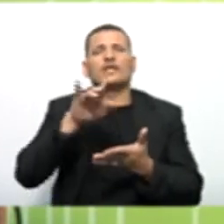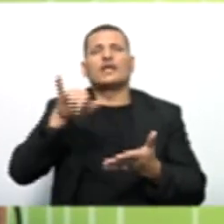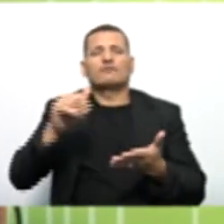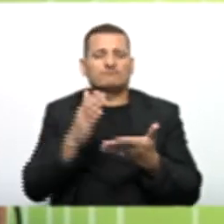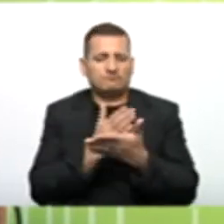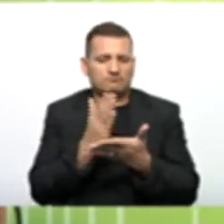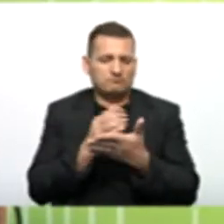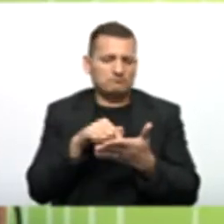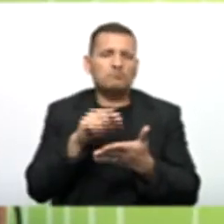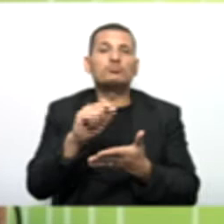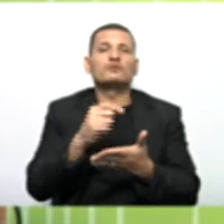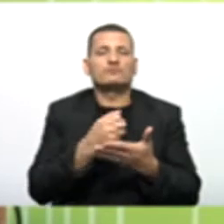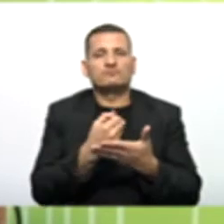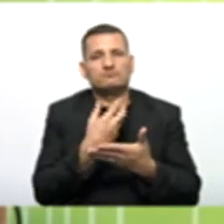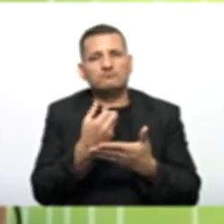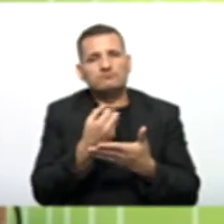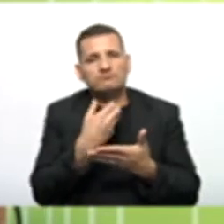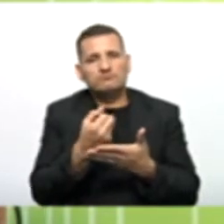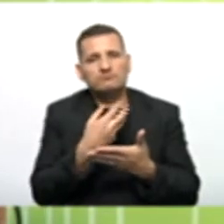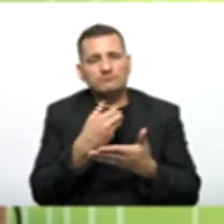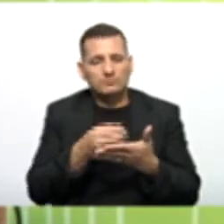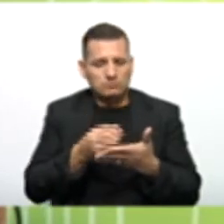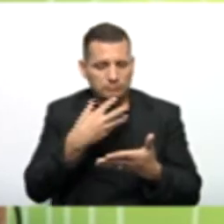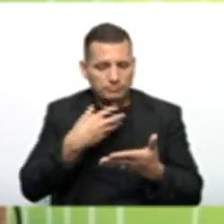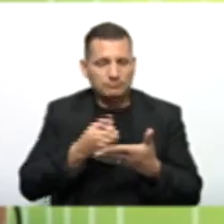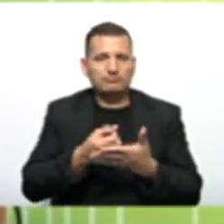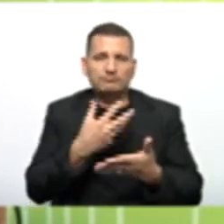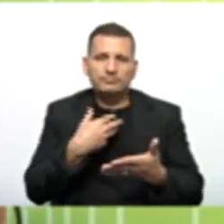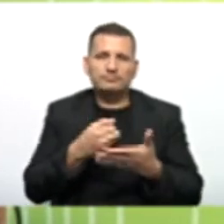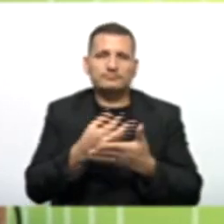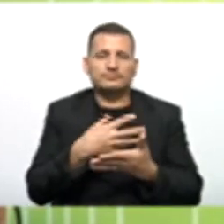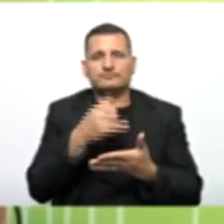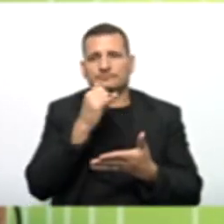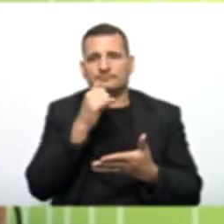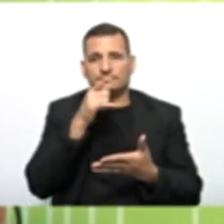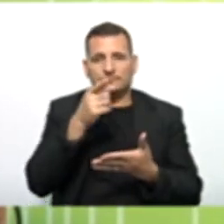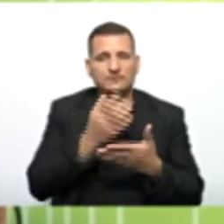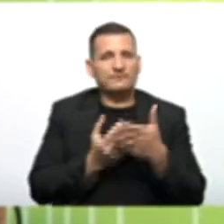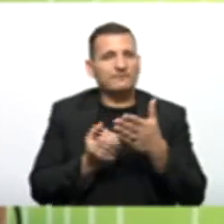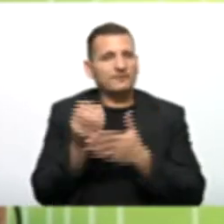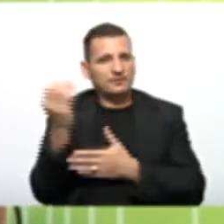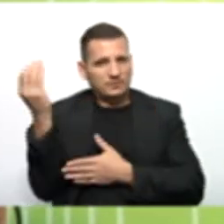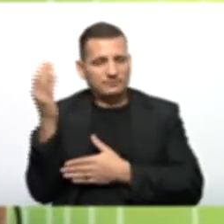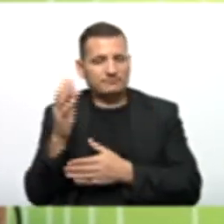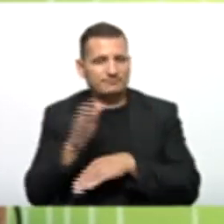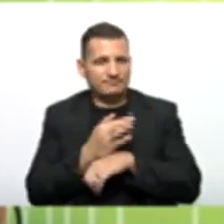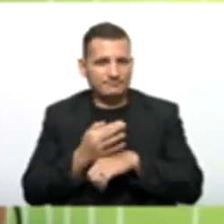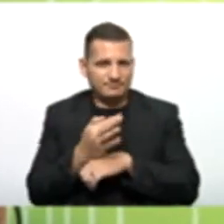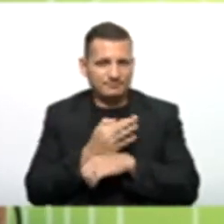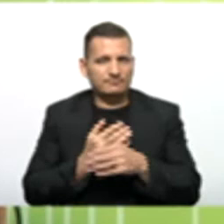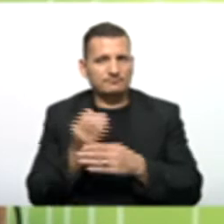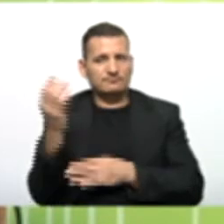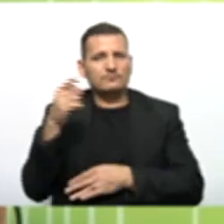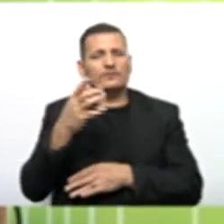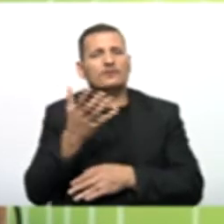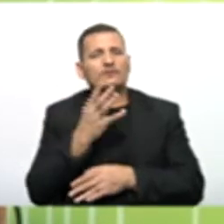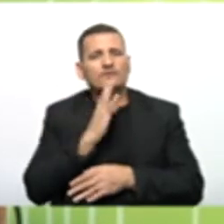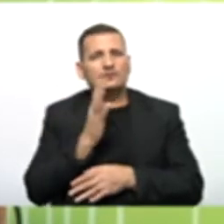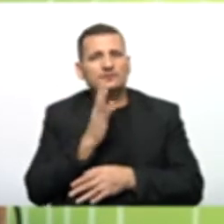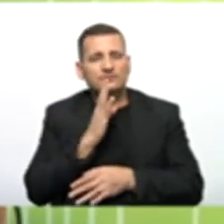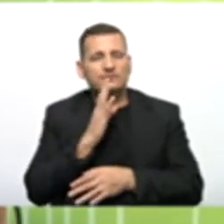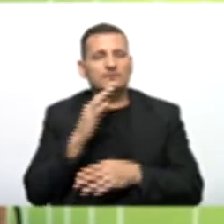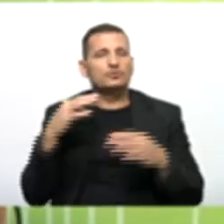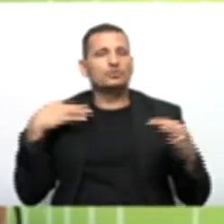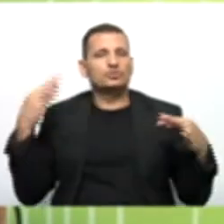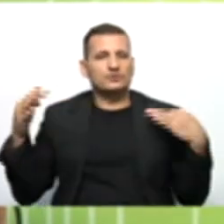vai te dar orientações, vai te dar diretrizes. Quando você viaja de férias, você quer conhecer os pontos turísticos, geralmente